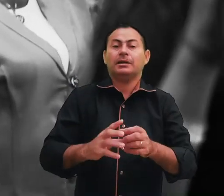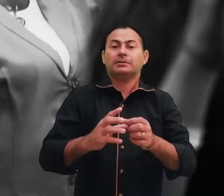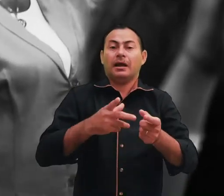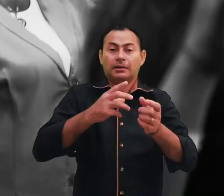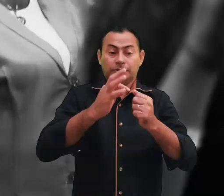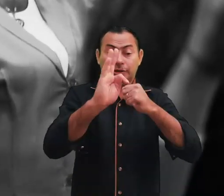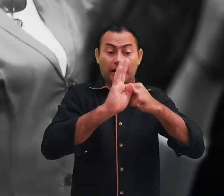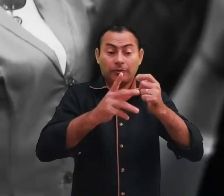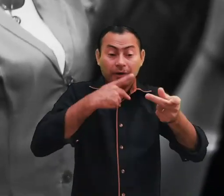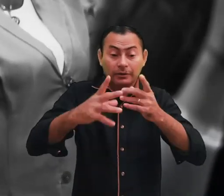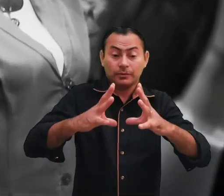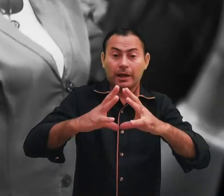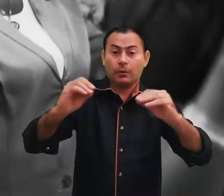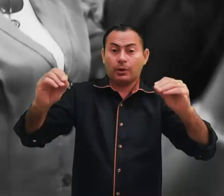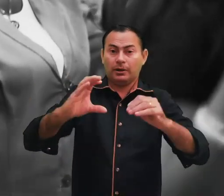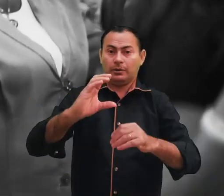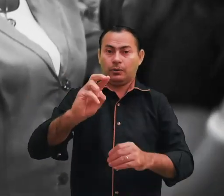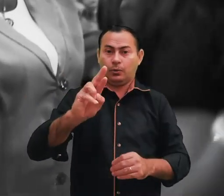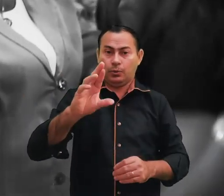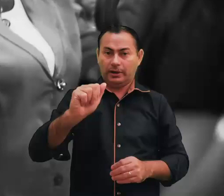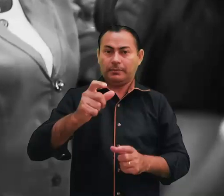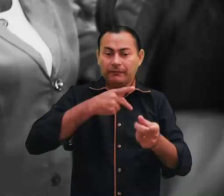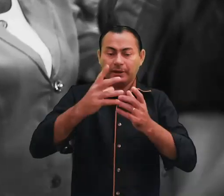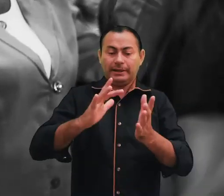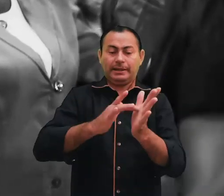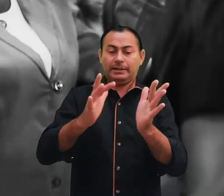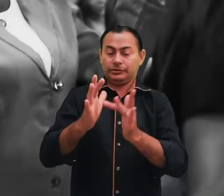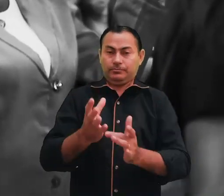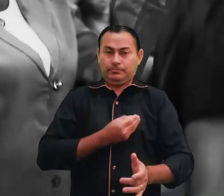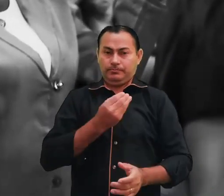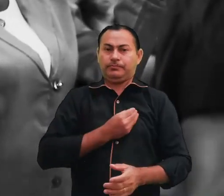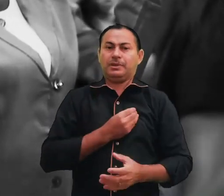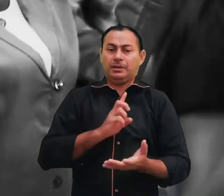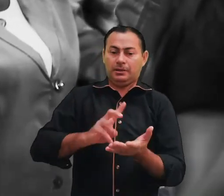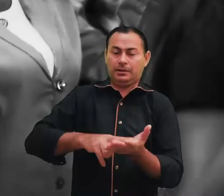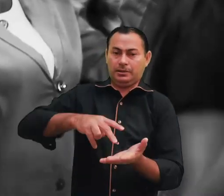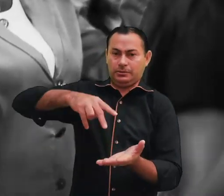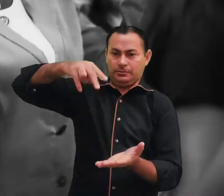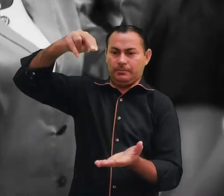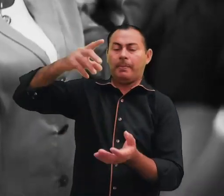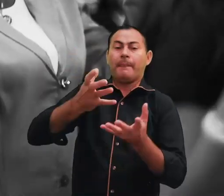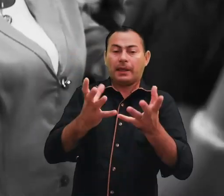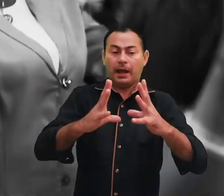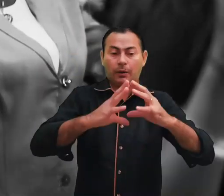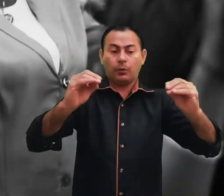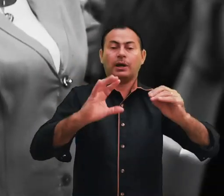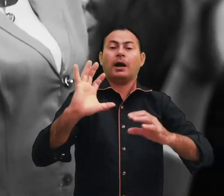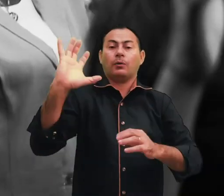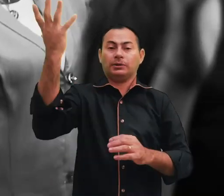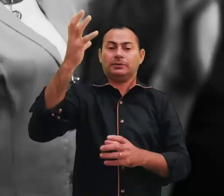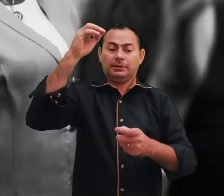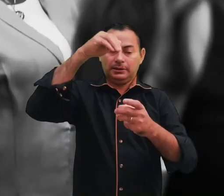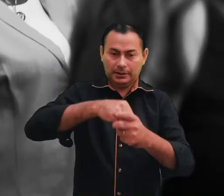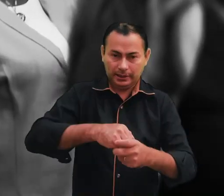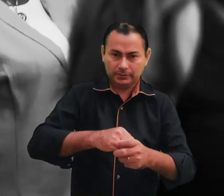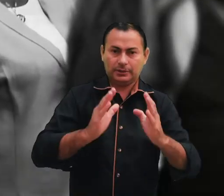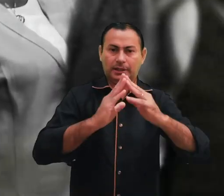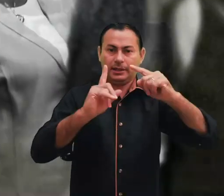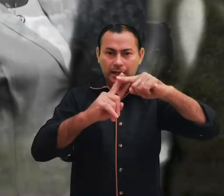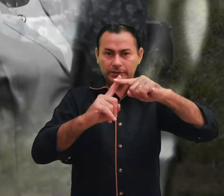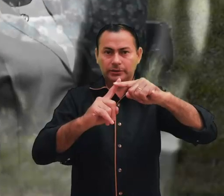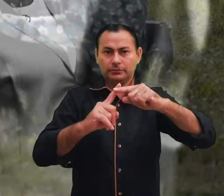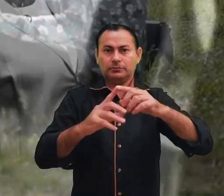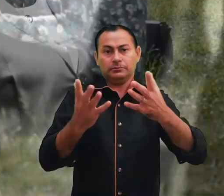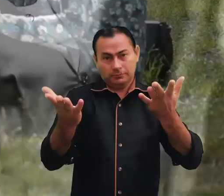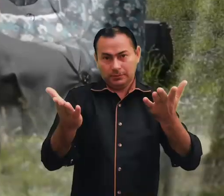é muito importante. Ela nos fala que o Cristo vivo e ressurreto quer que a cura aconteça dentro da